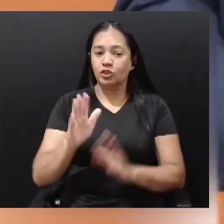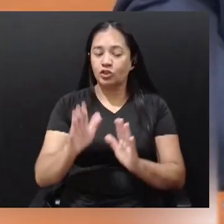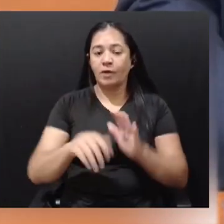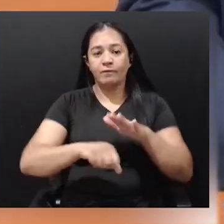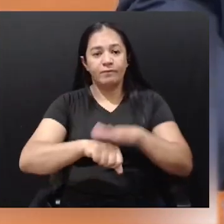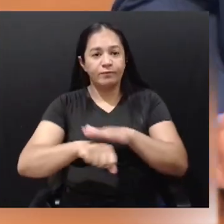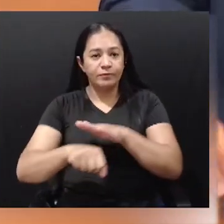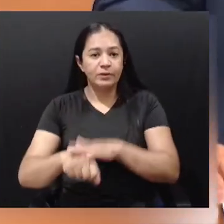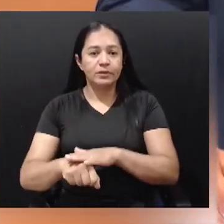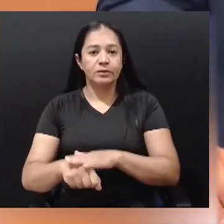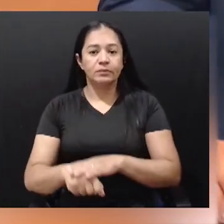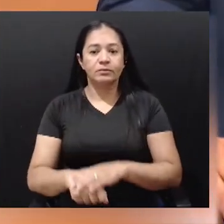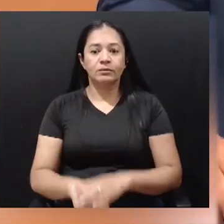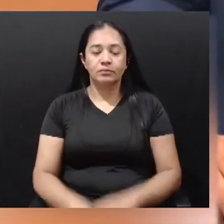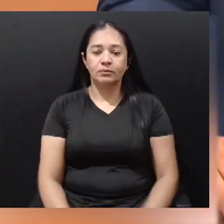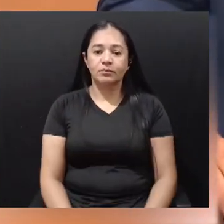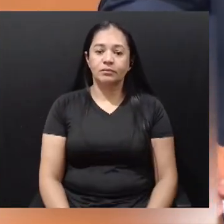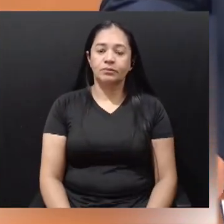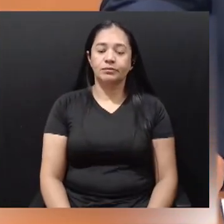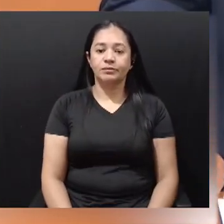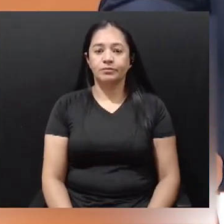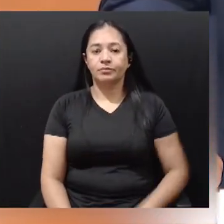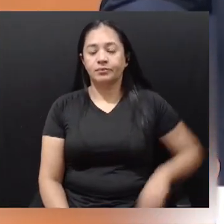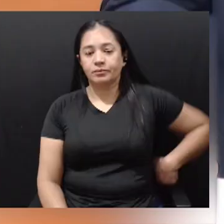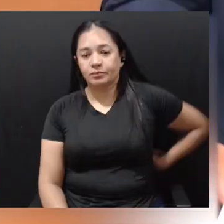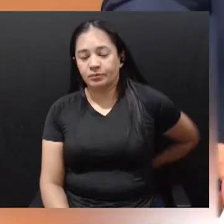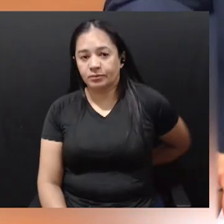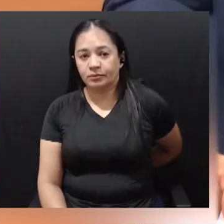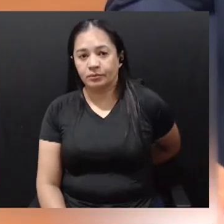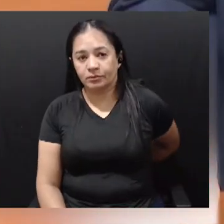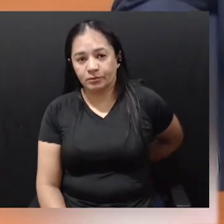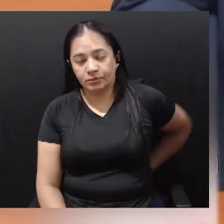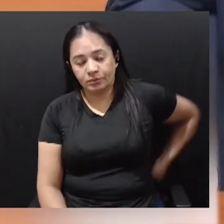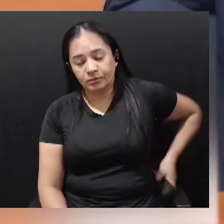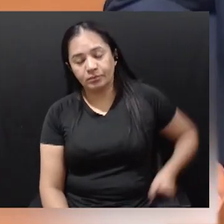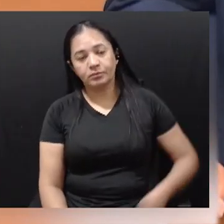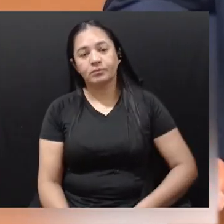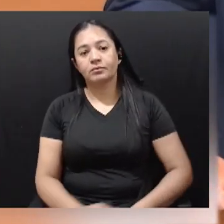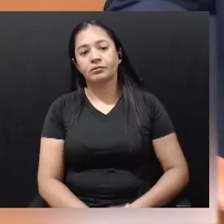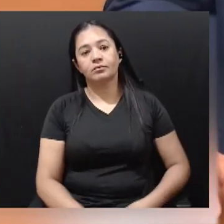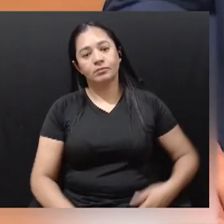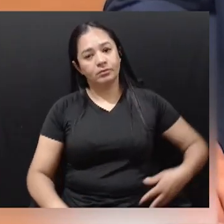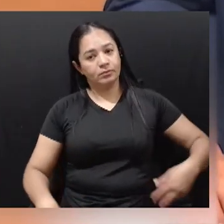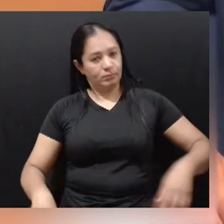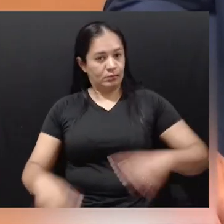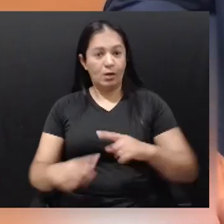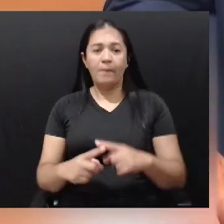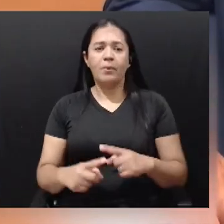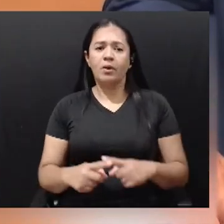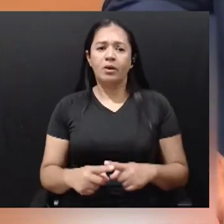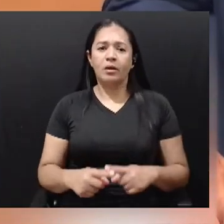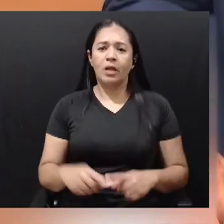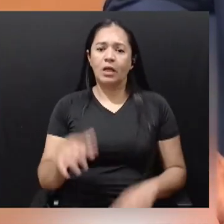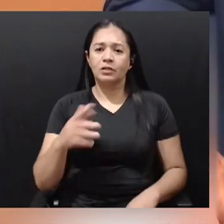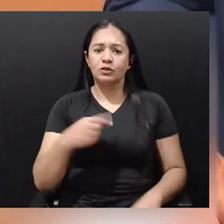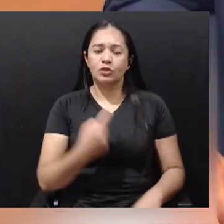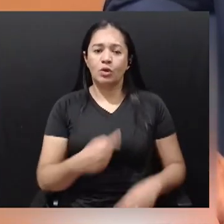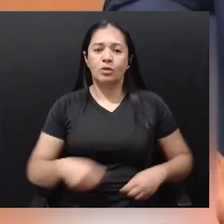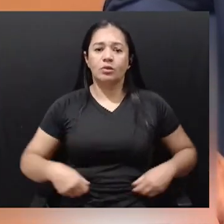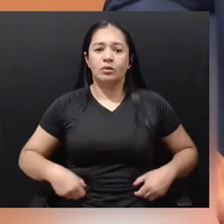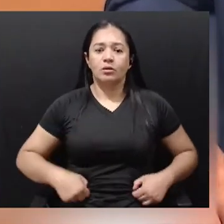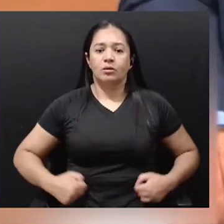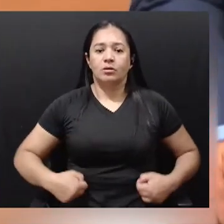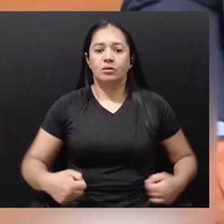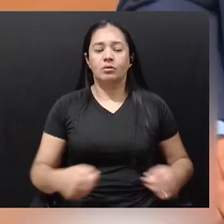foram feitas, né? Por quê? Porque muitas vezes, quando a gente recebe uma produção,